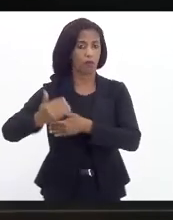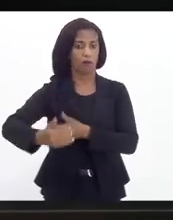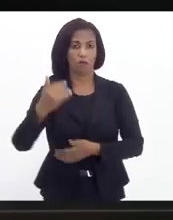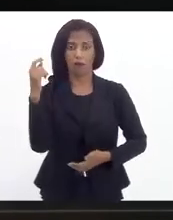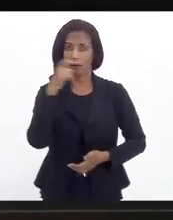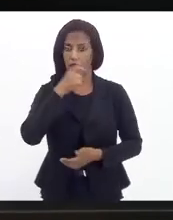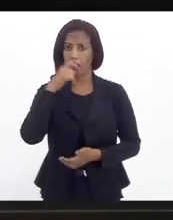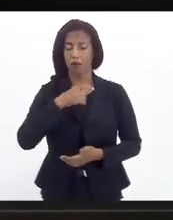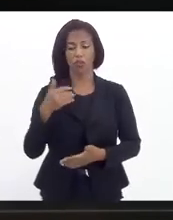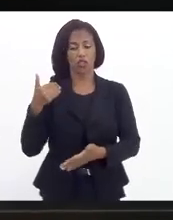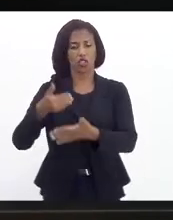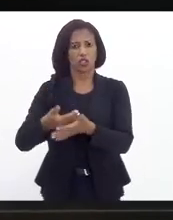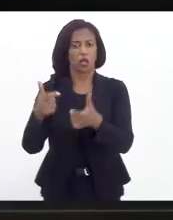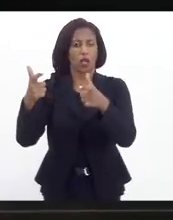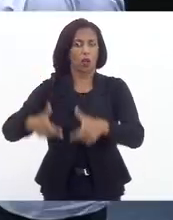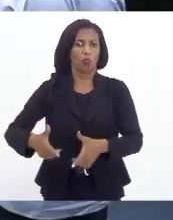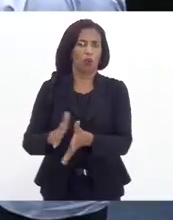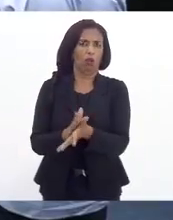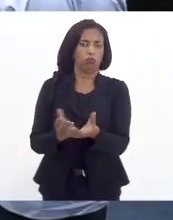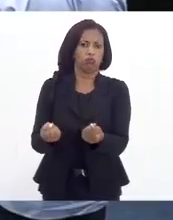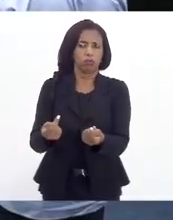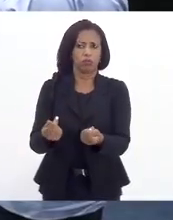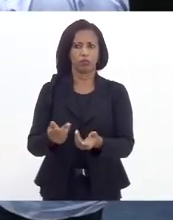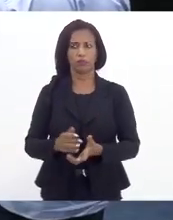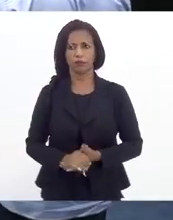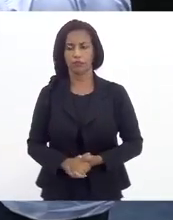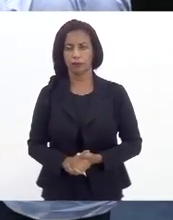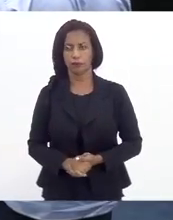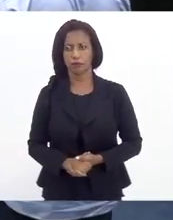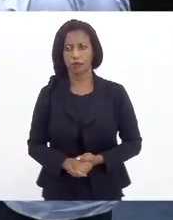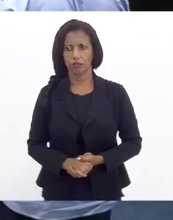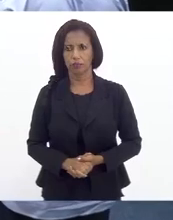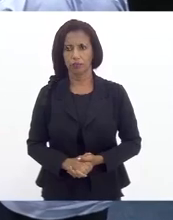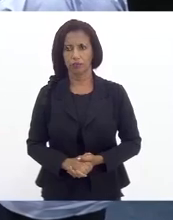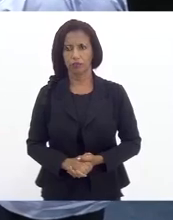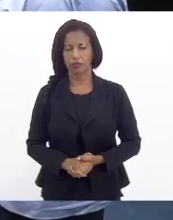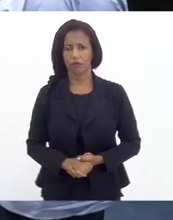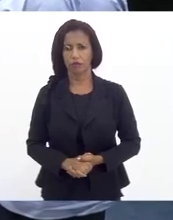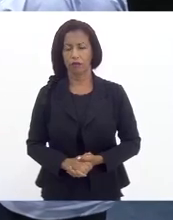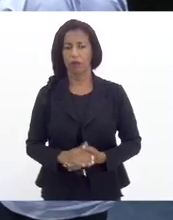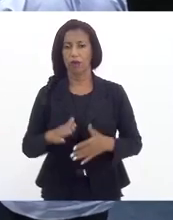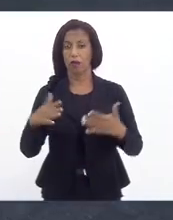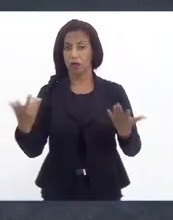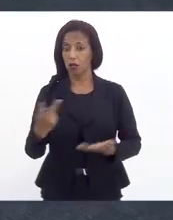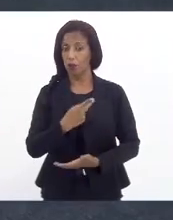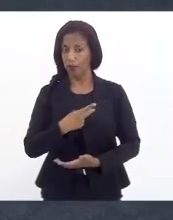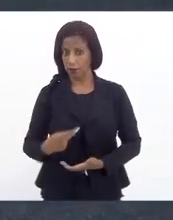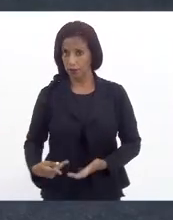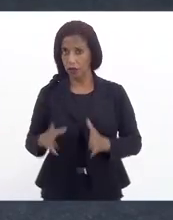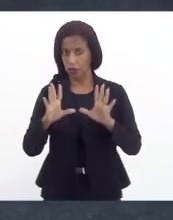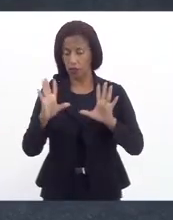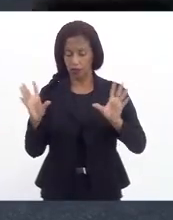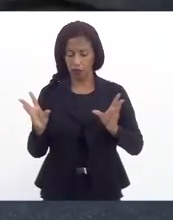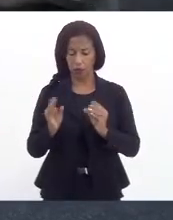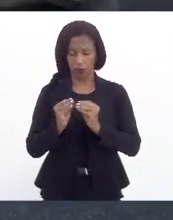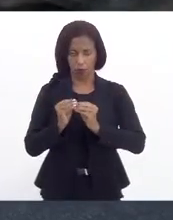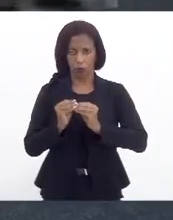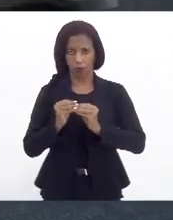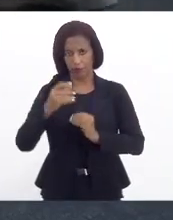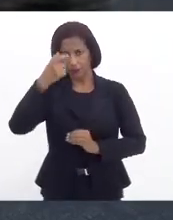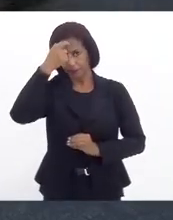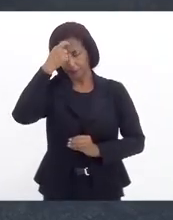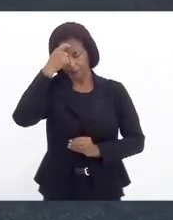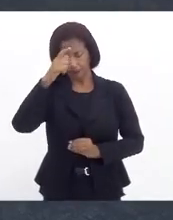chegar a ponto nenhum. Senhor presidente, só para concluir aqui a linha de